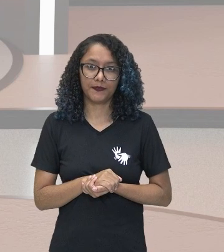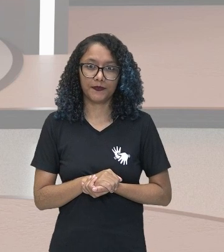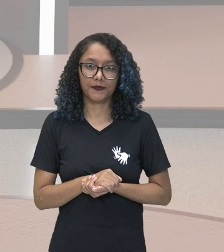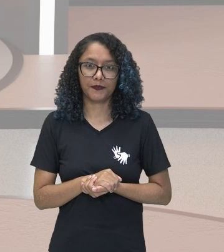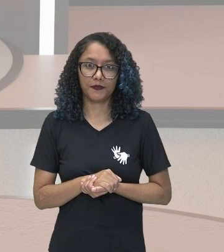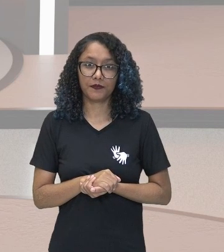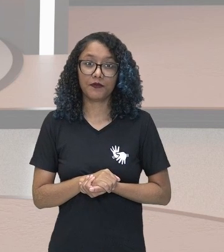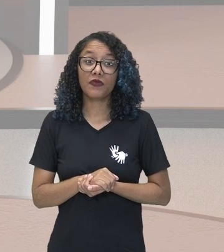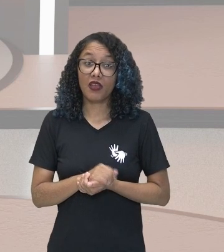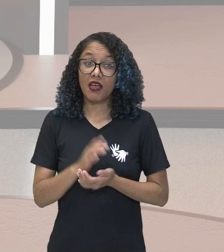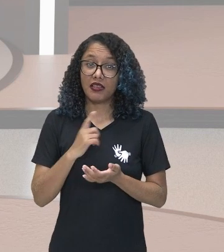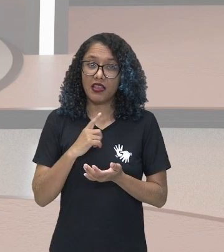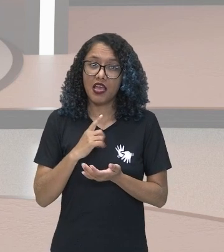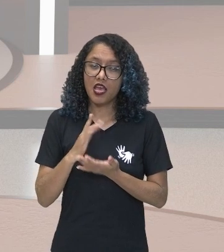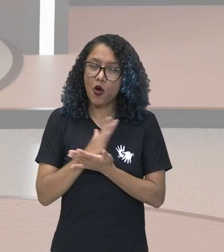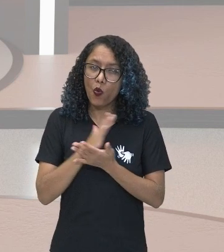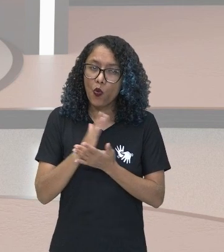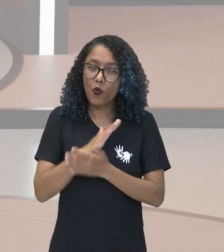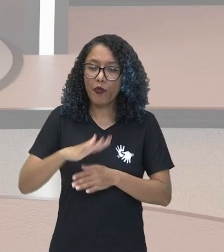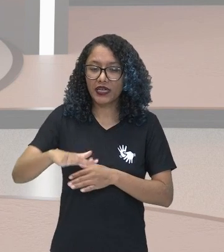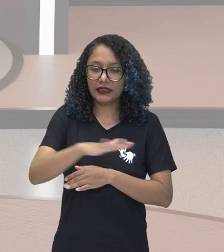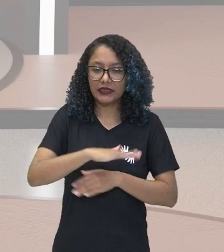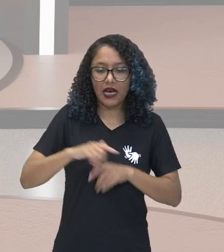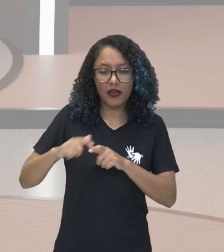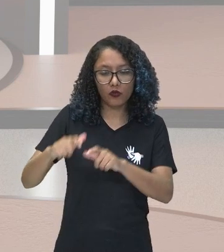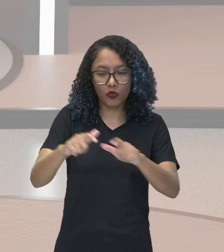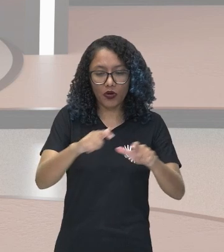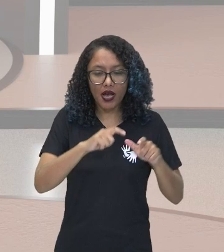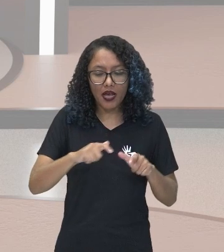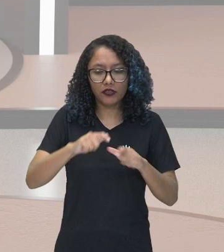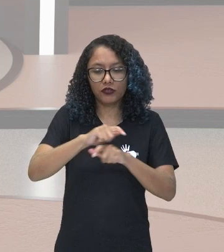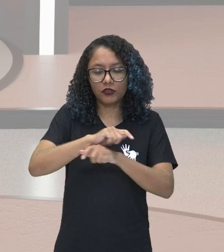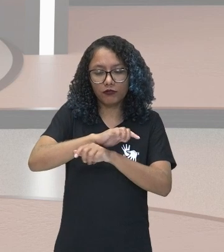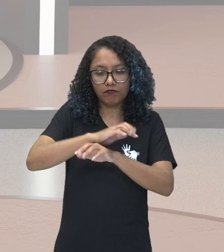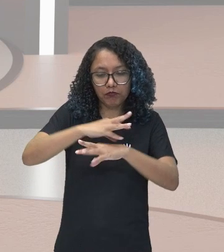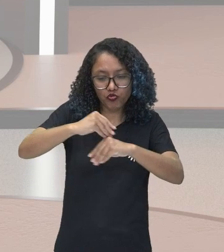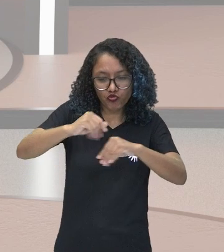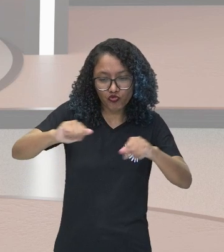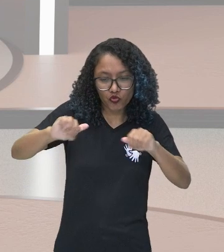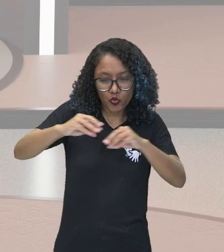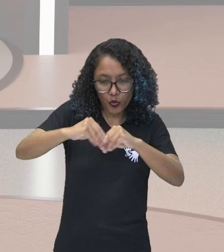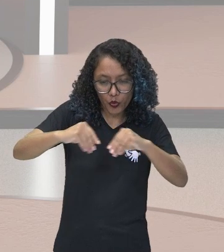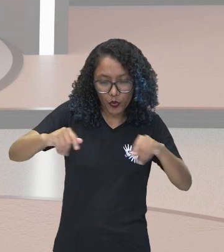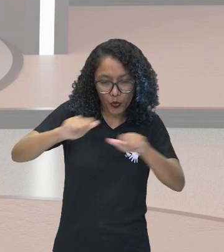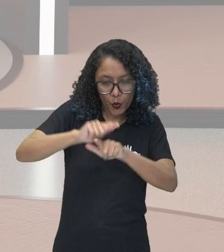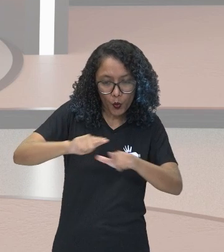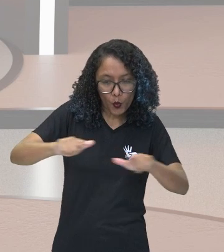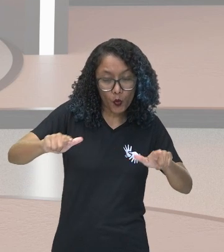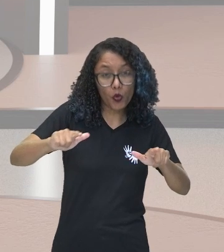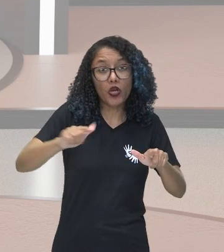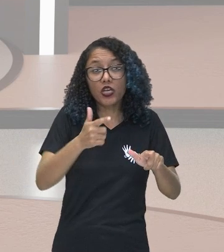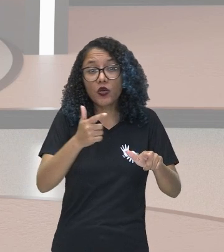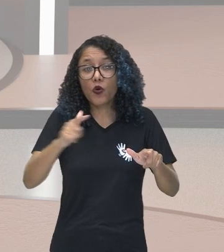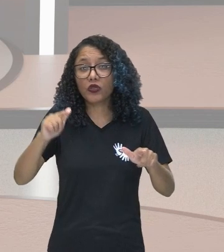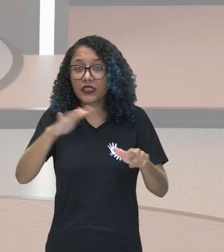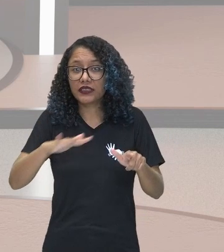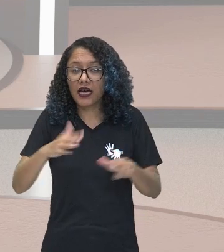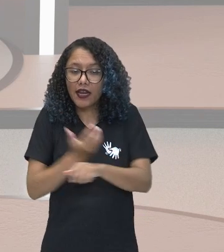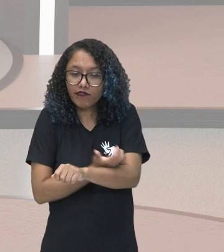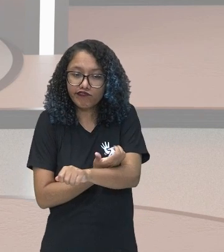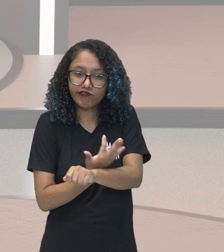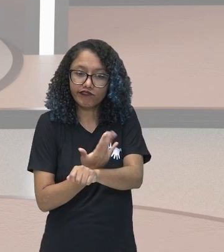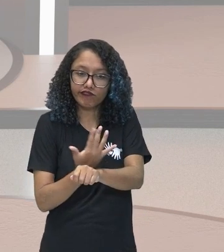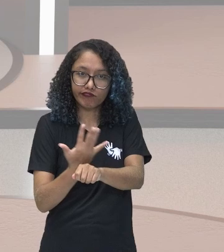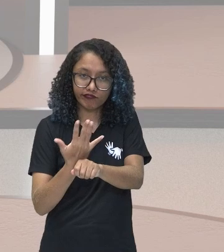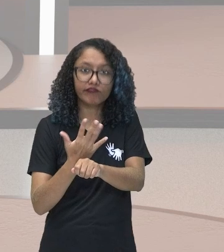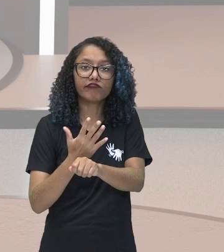áreas desérticas, tá? E também áreas, onde já se tem aí mais vegetação e é o que nós iremos